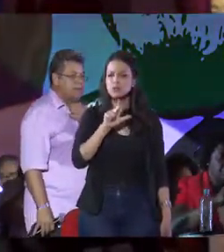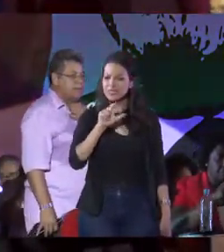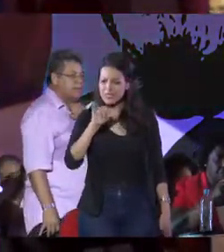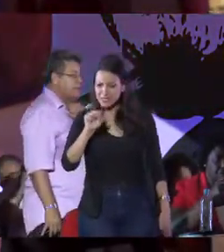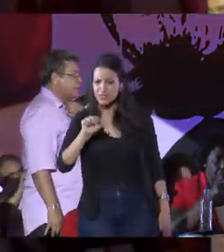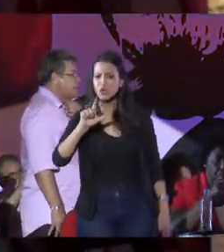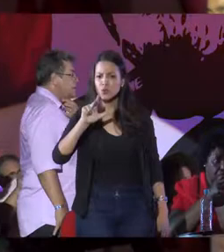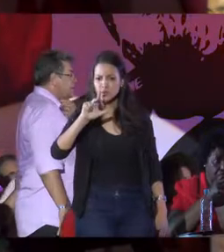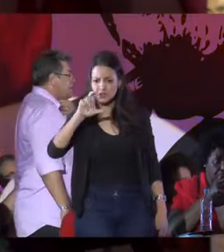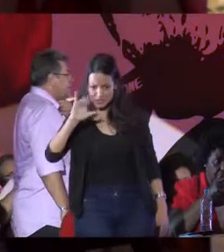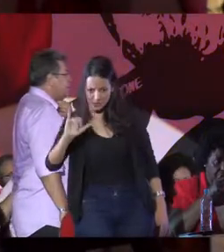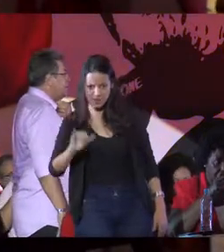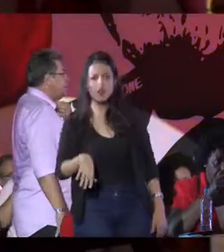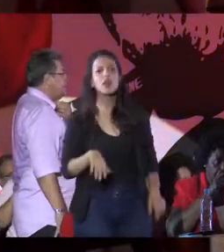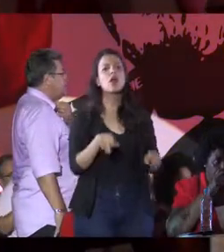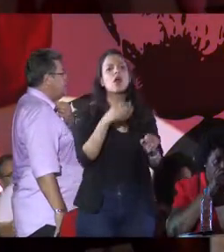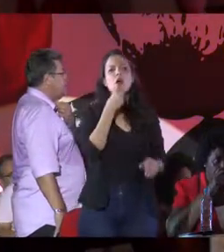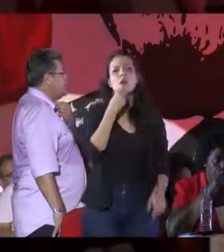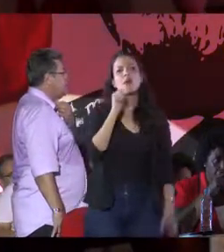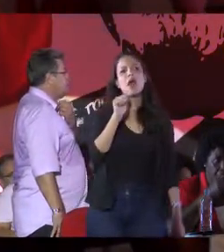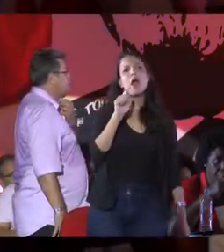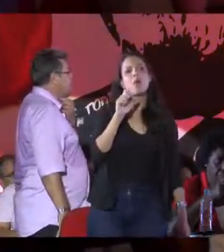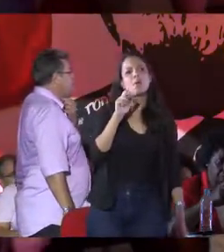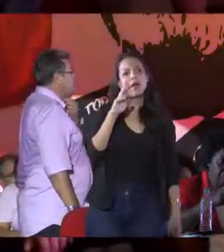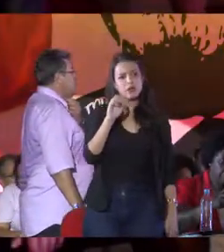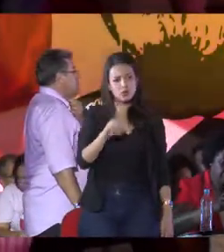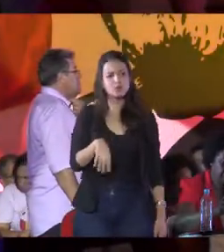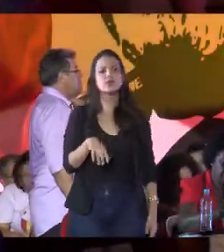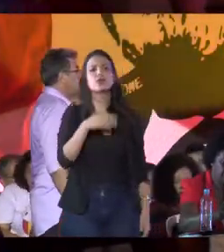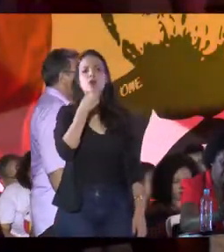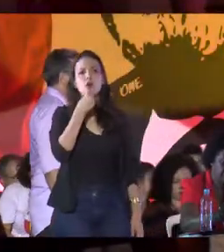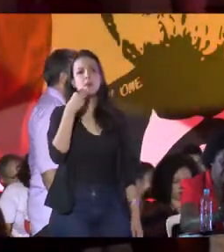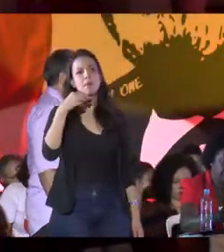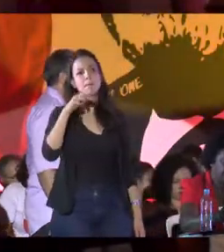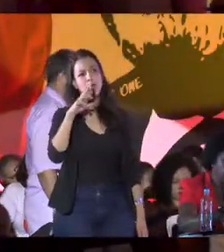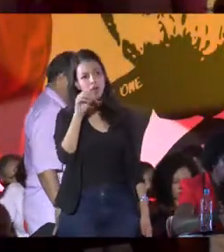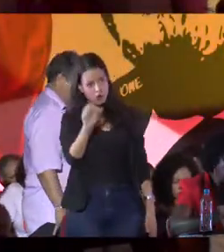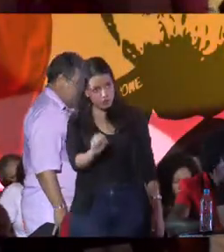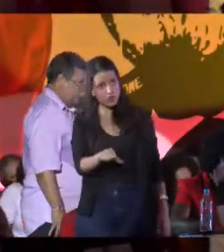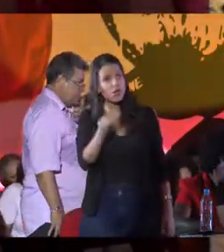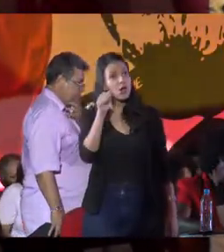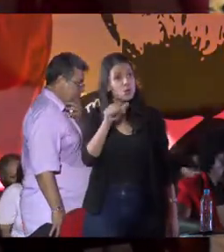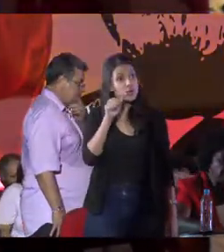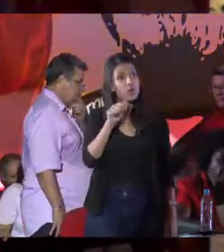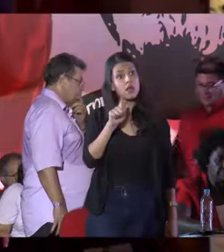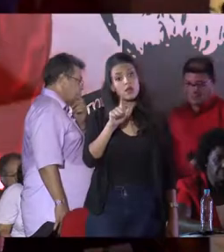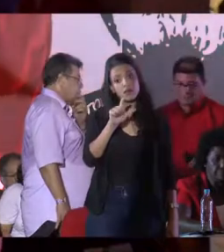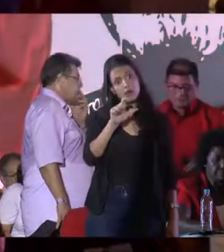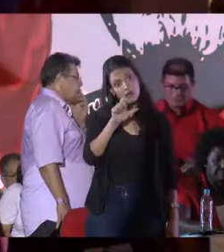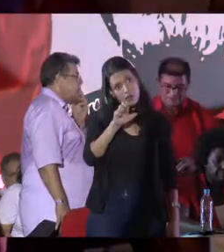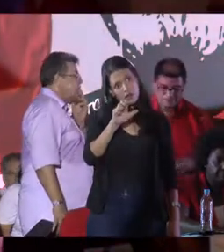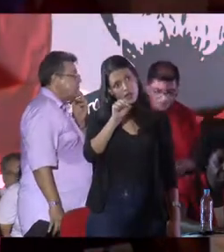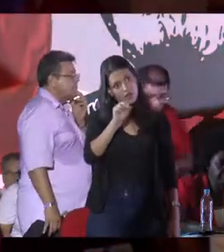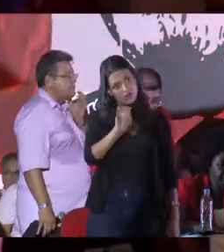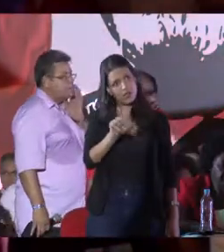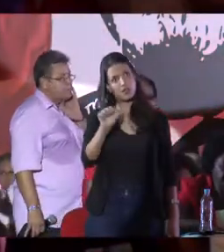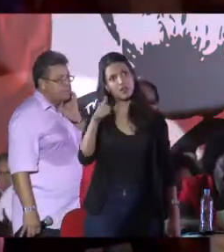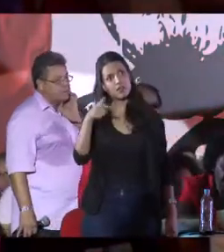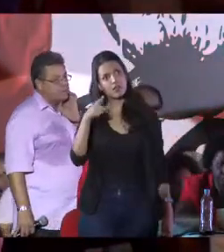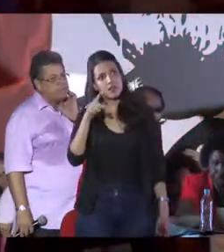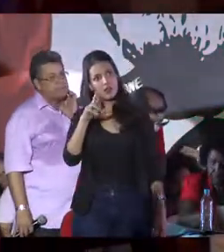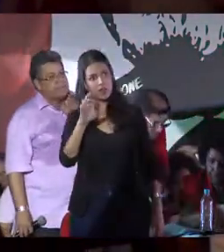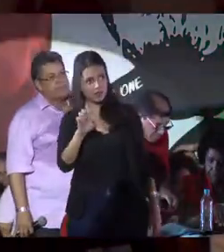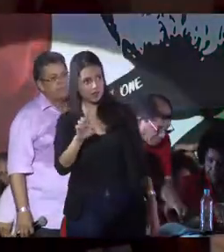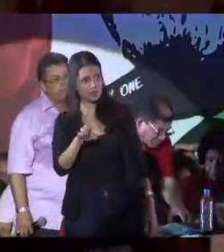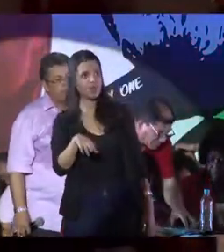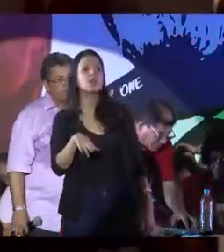Alberto Cantalice, companheiro Marcos Socol, a companheira Gleide Andrade. Na medida que